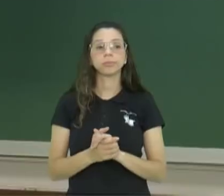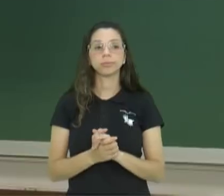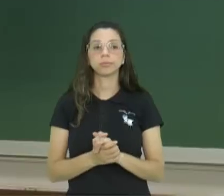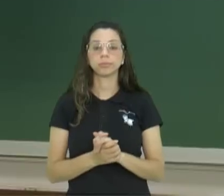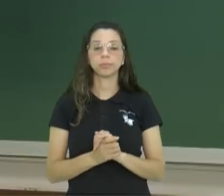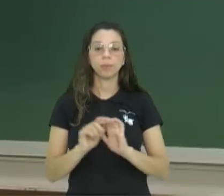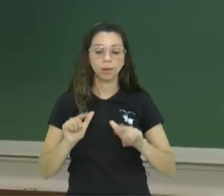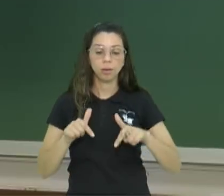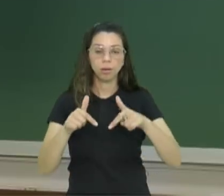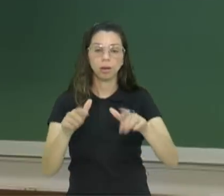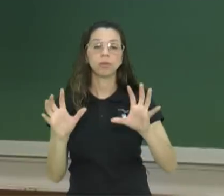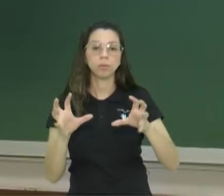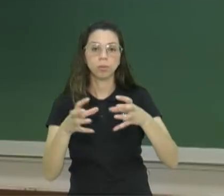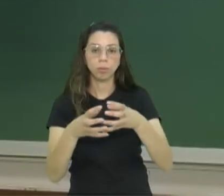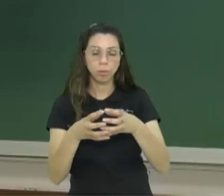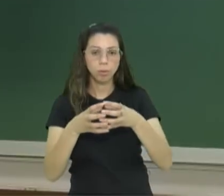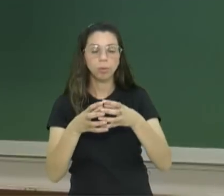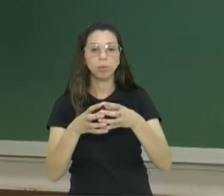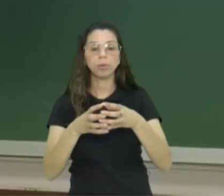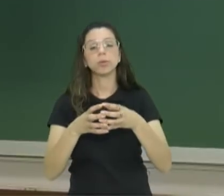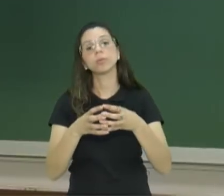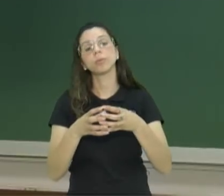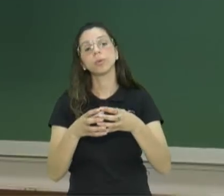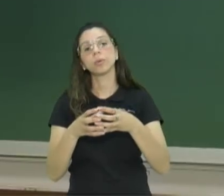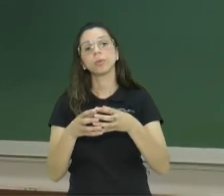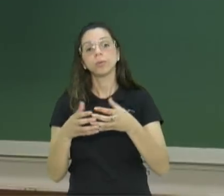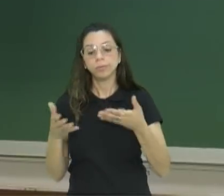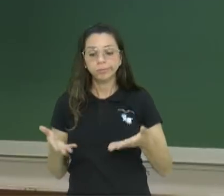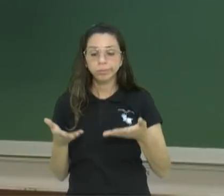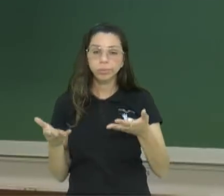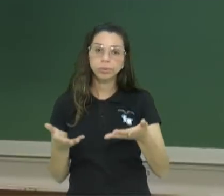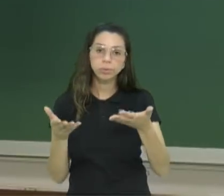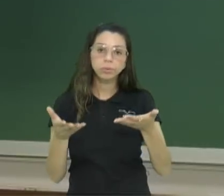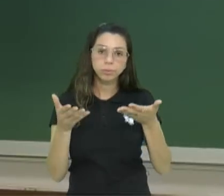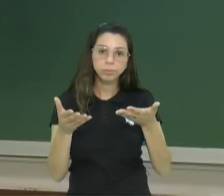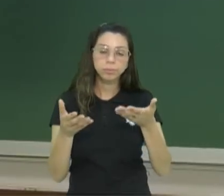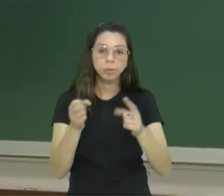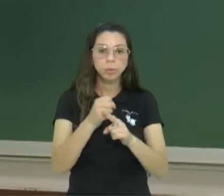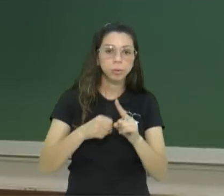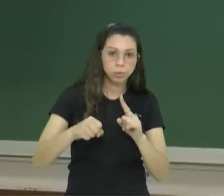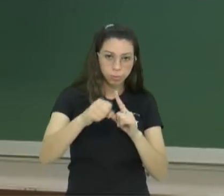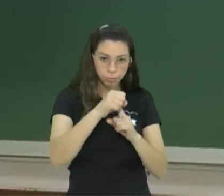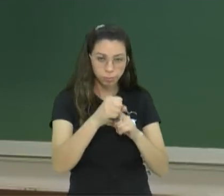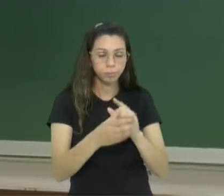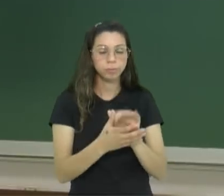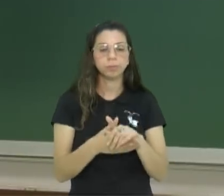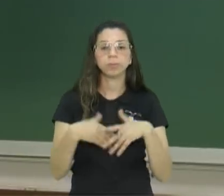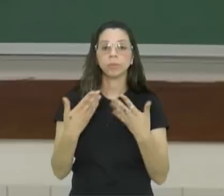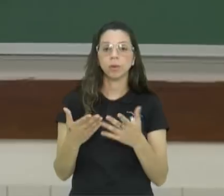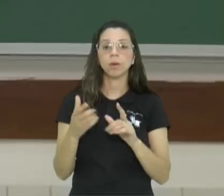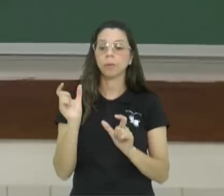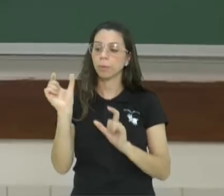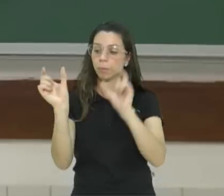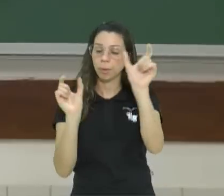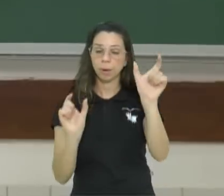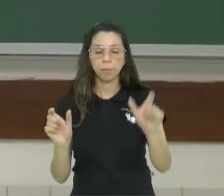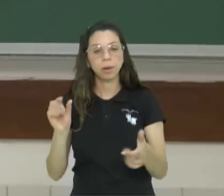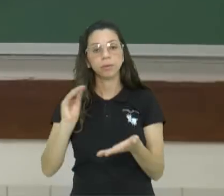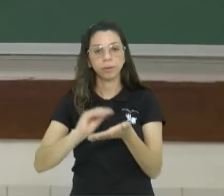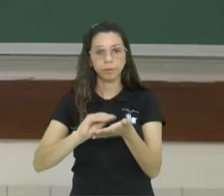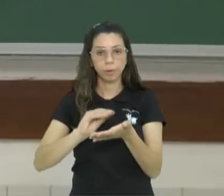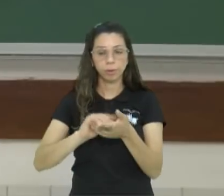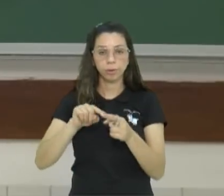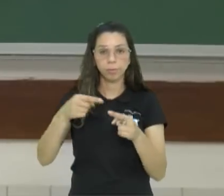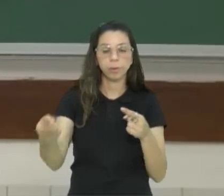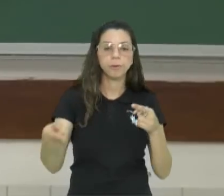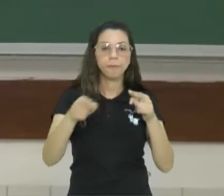dos grupos sociais, né, de cidadão, com ações sociais. Então, vocês vão completar com as palavrinhas que estão ali,